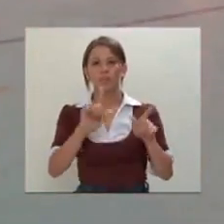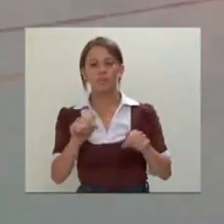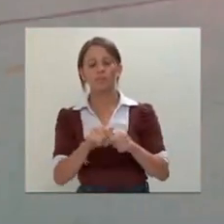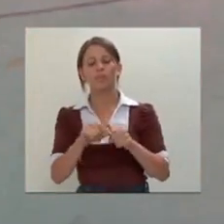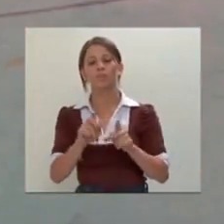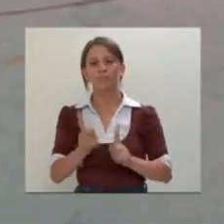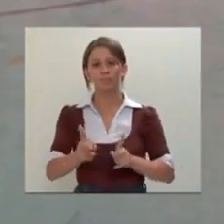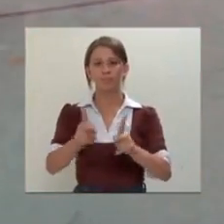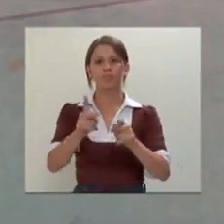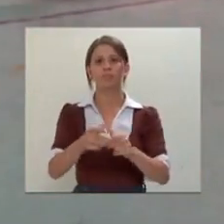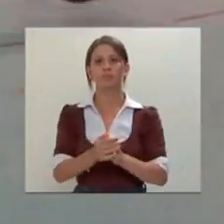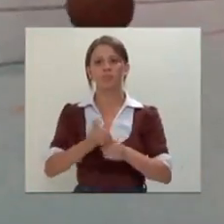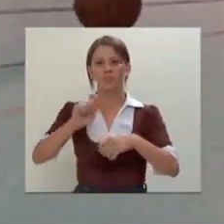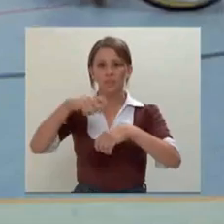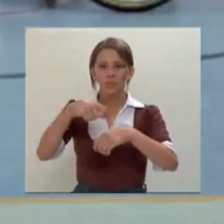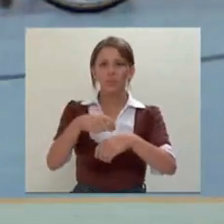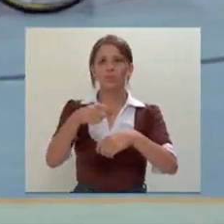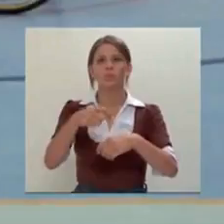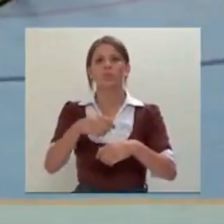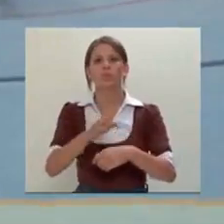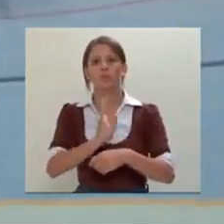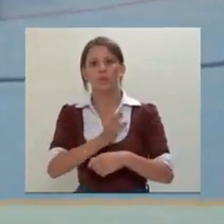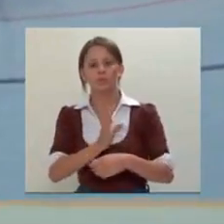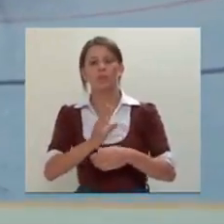banda Cachorro Urubu.